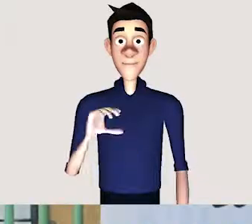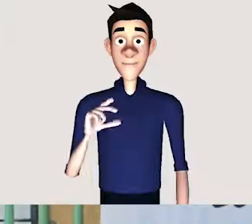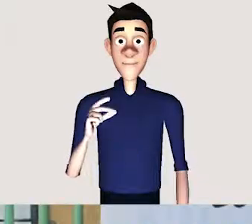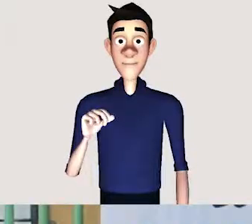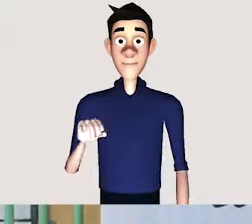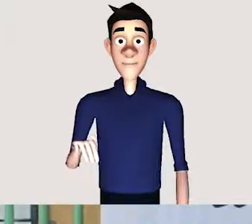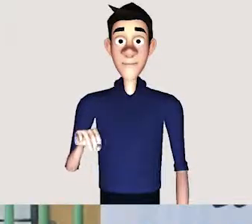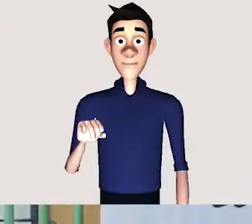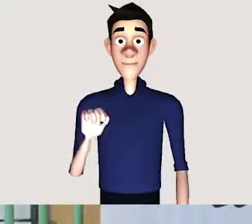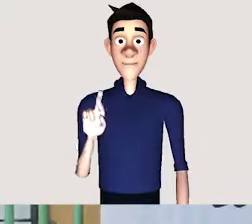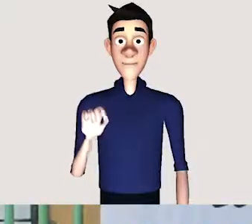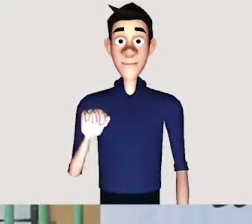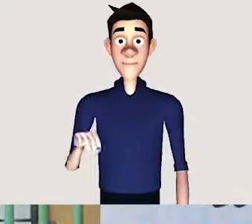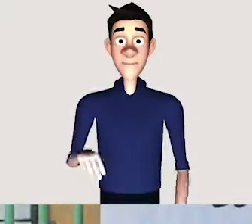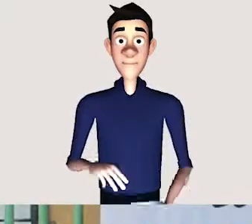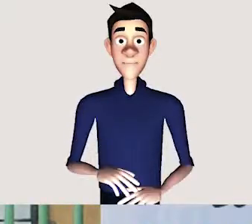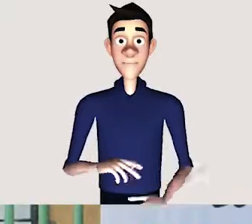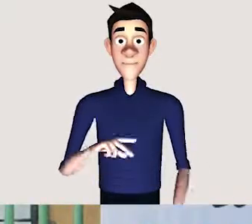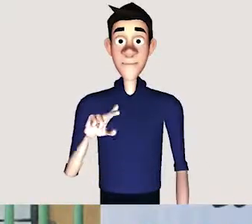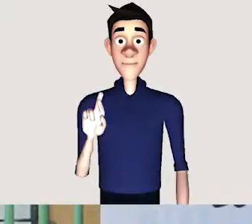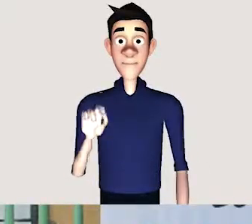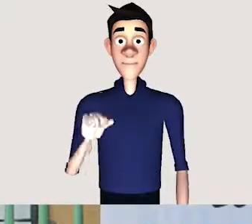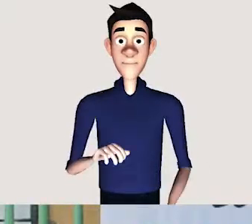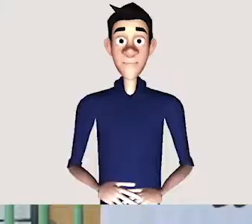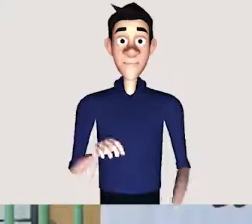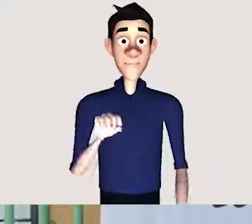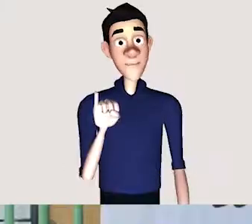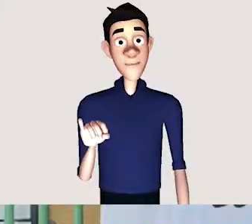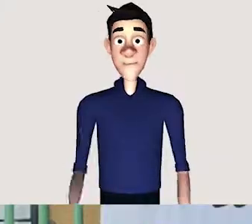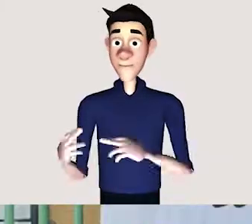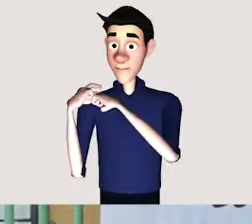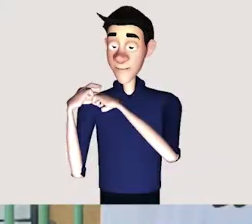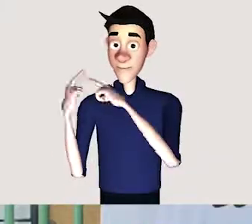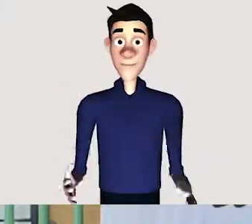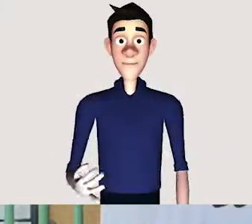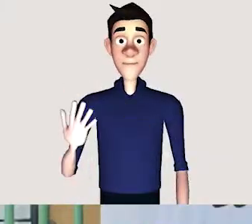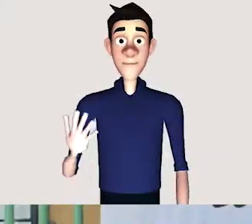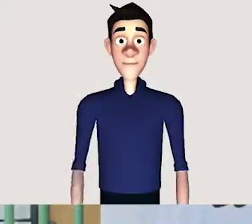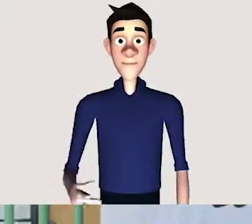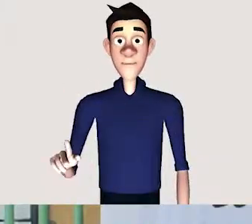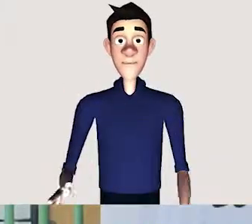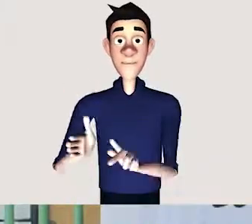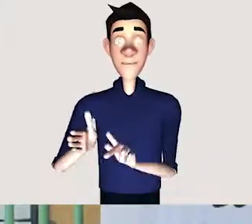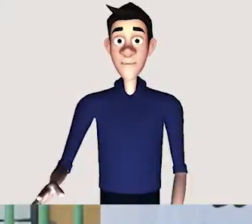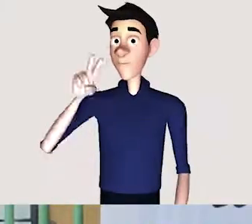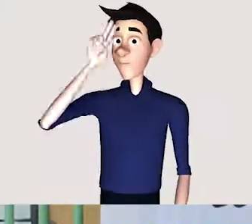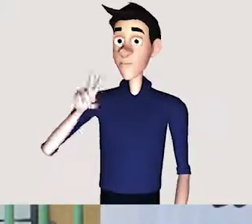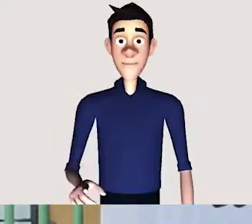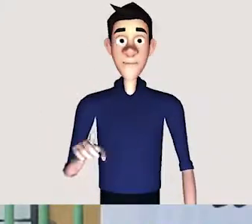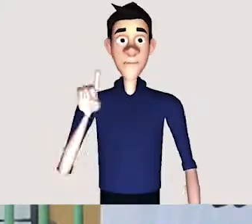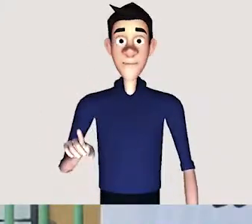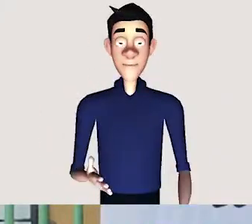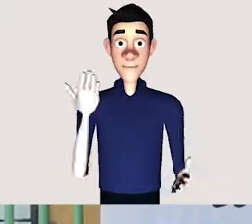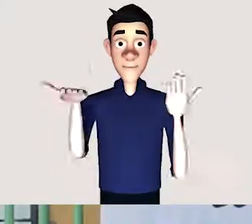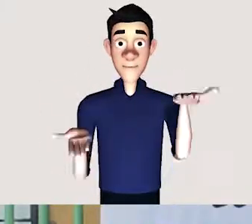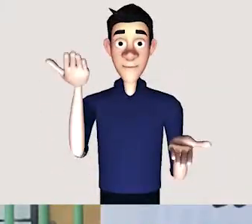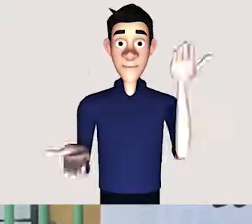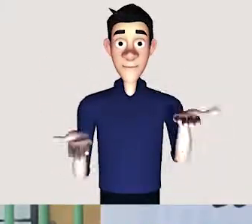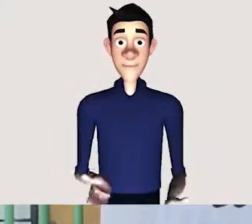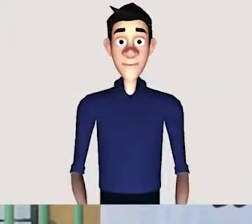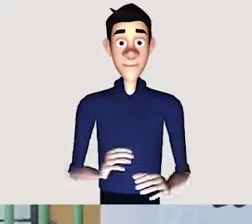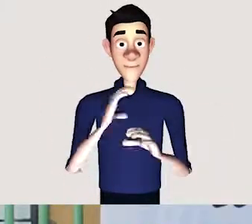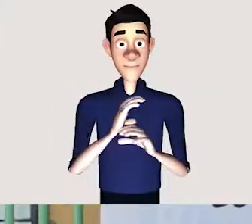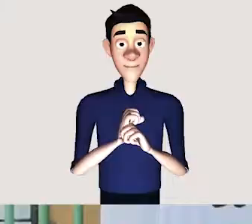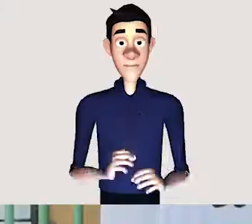falamos sobre memória e esquecimento, poder e resistência, podemos lembrar nesse